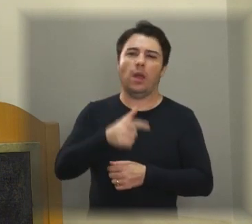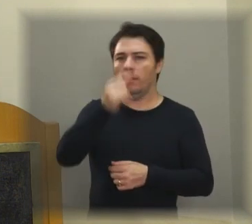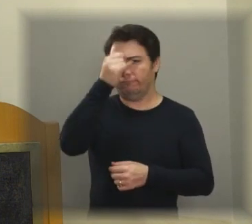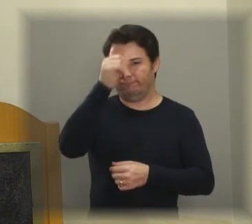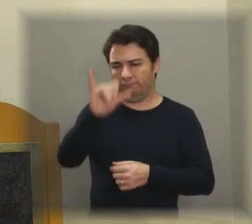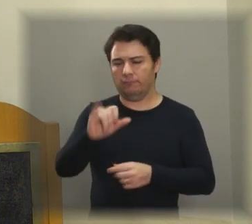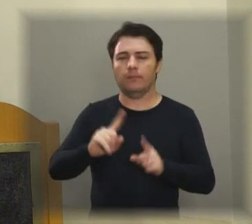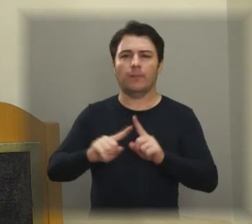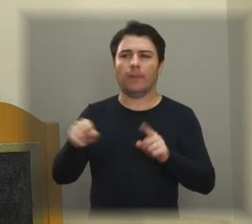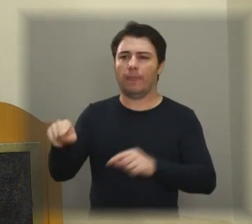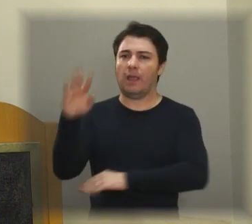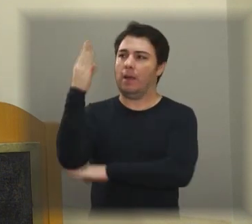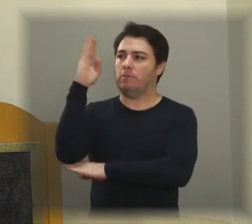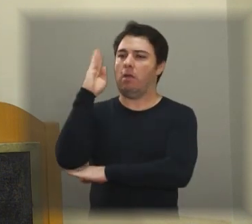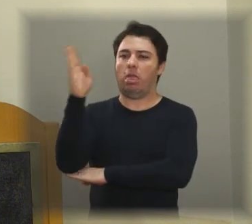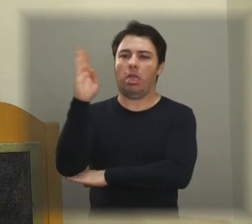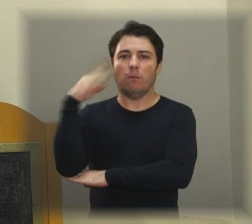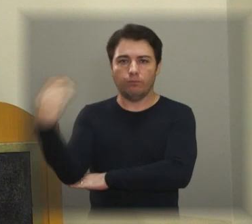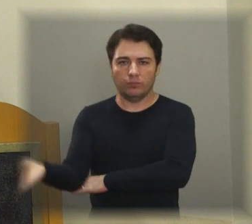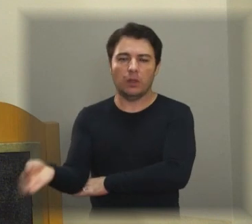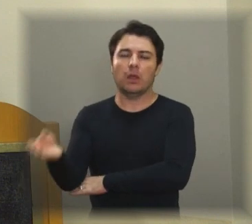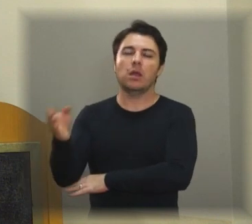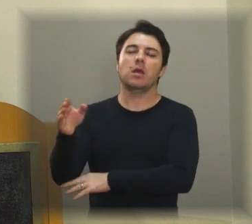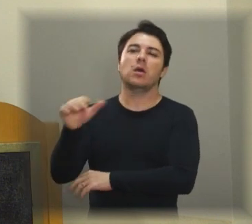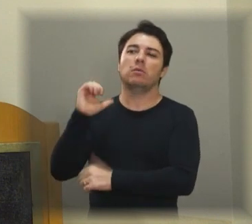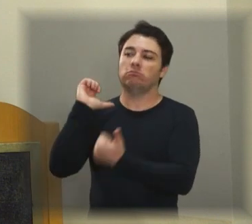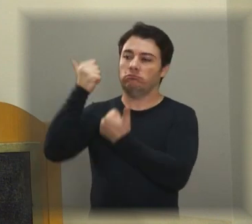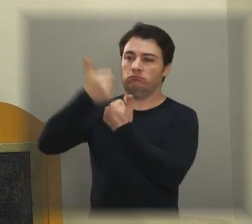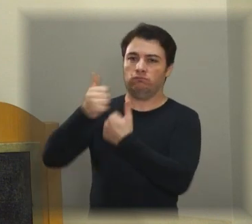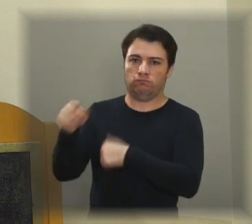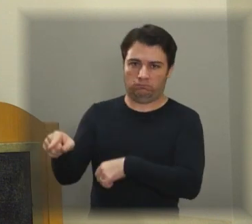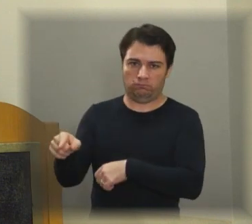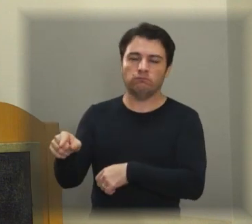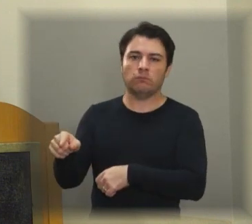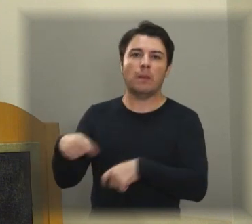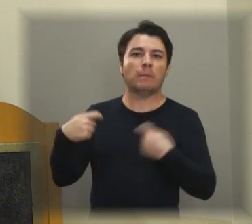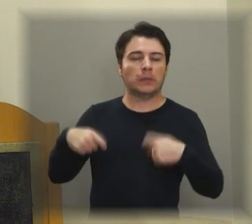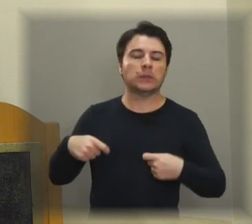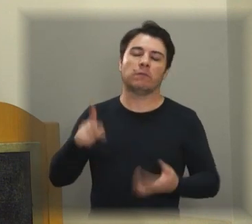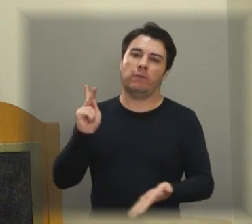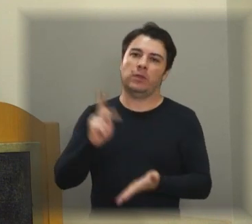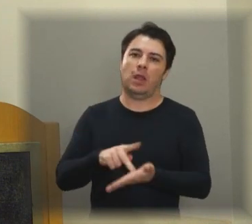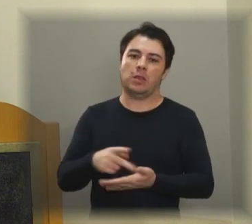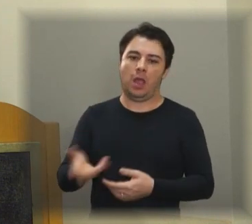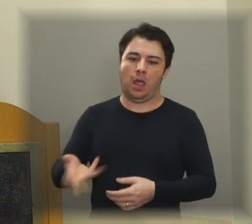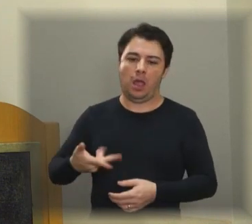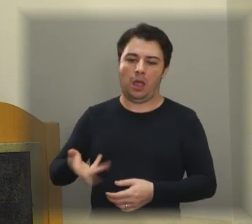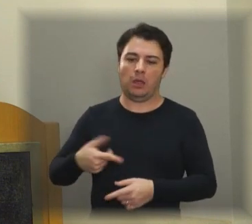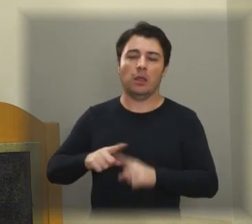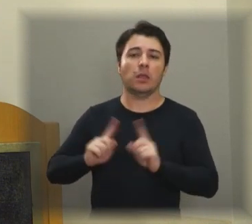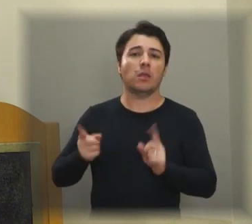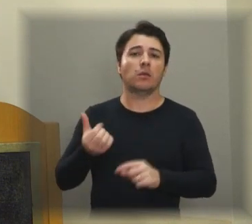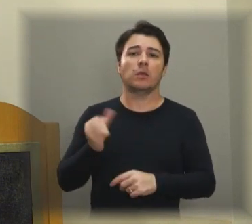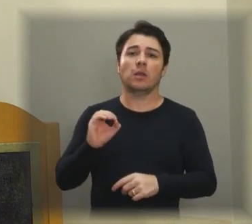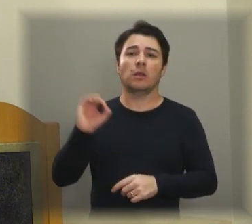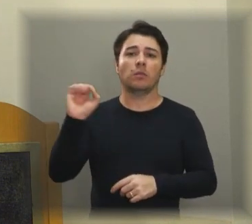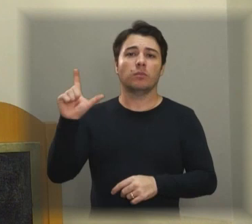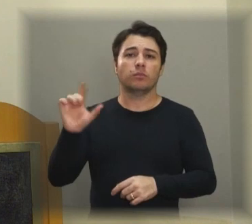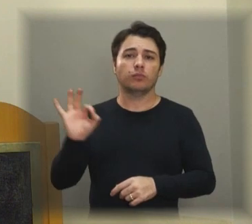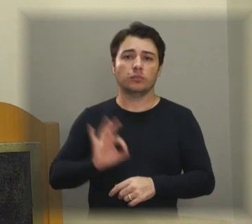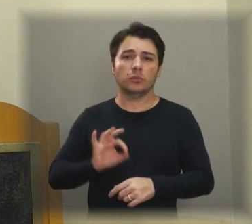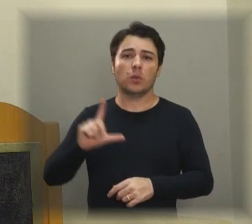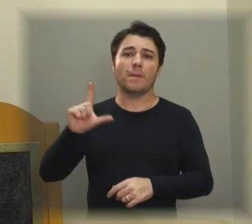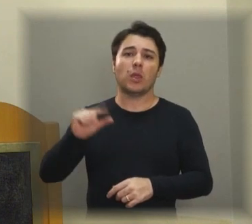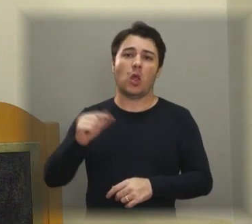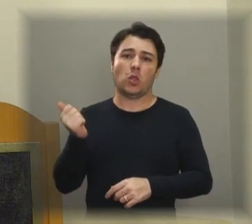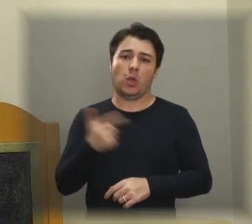a substituição desses posso sair de madeira né seria essencial da praticamente sessenta por cento ao menos